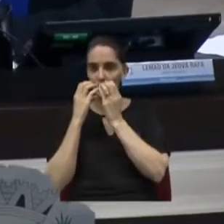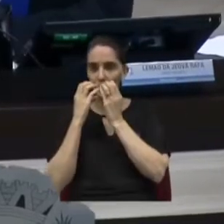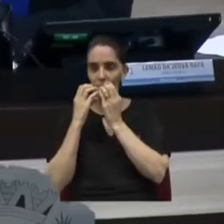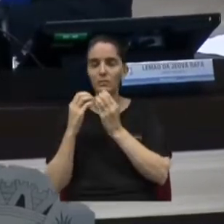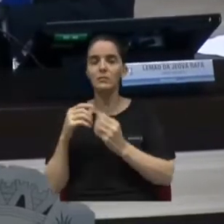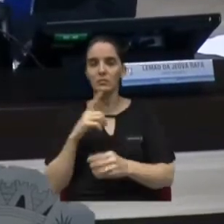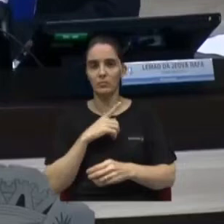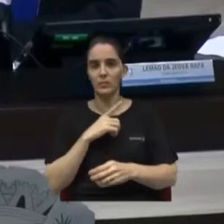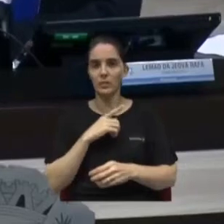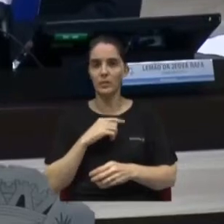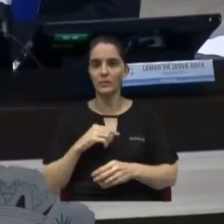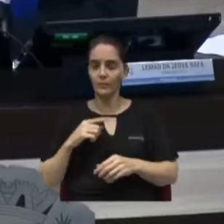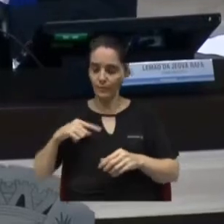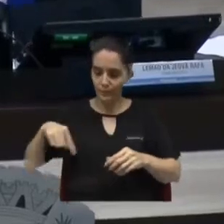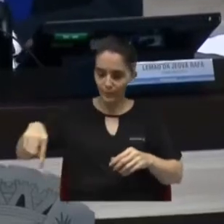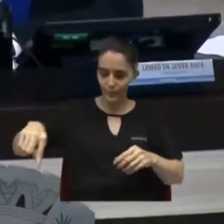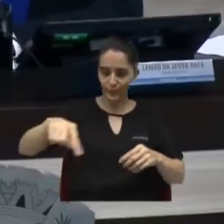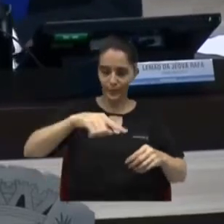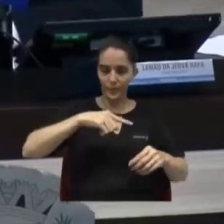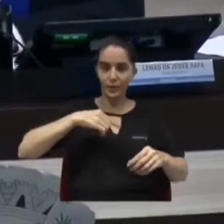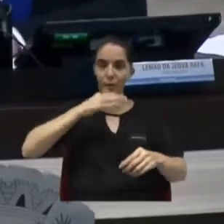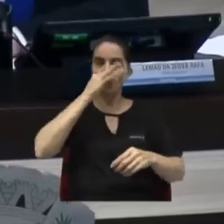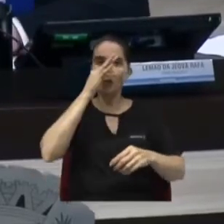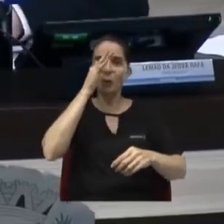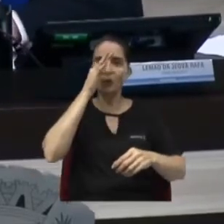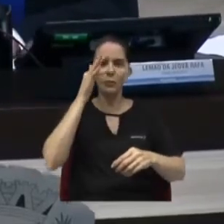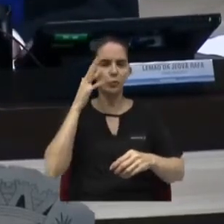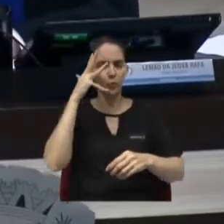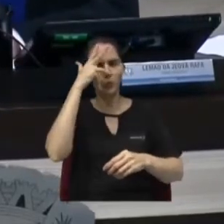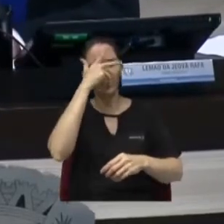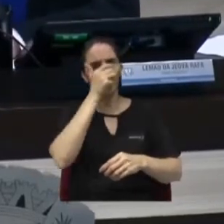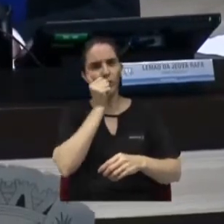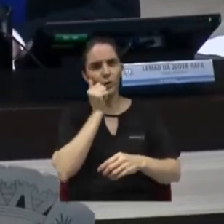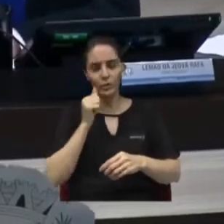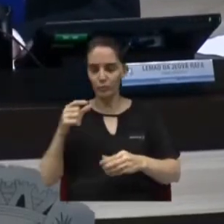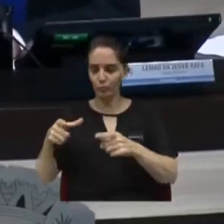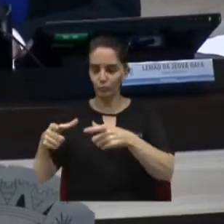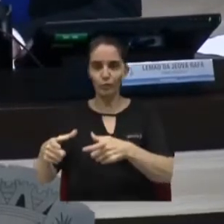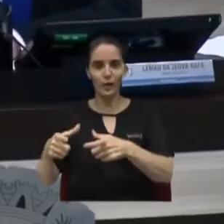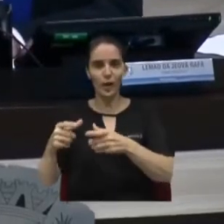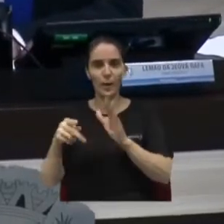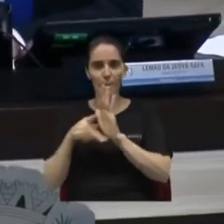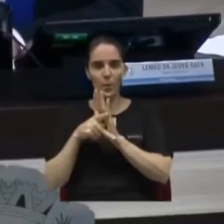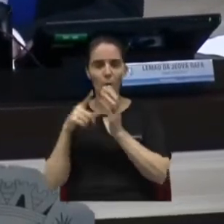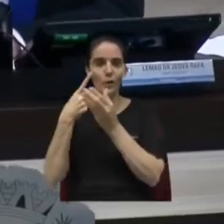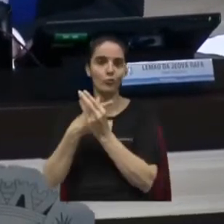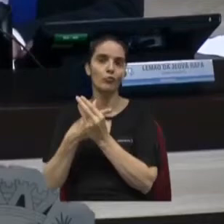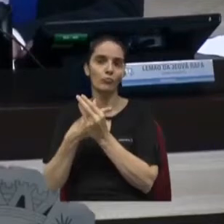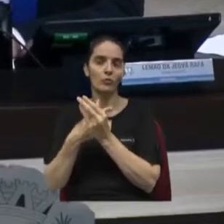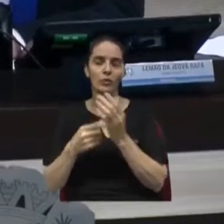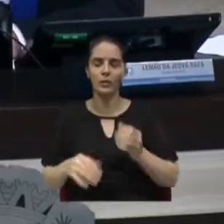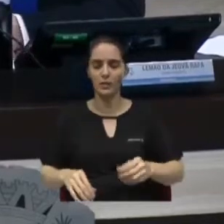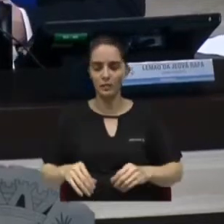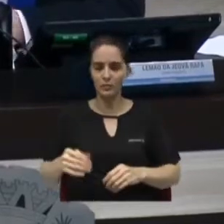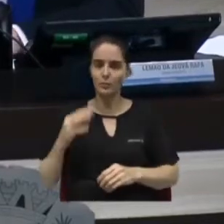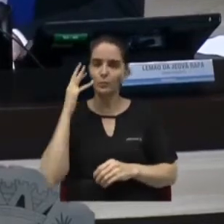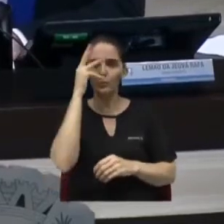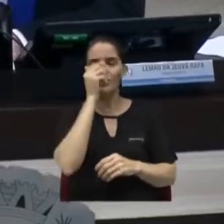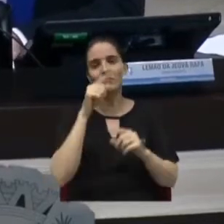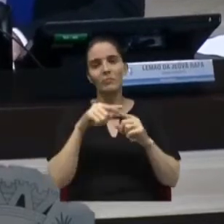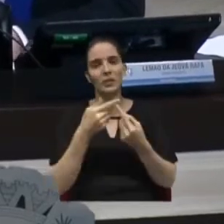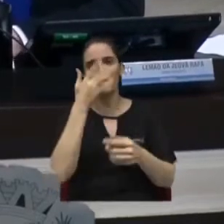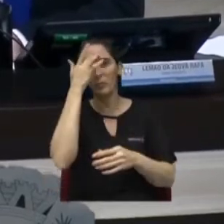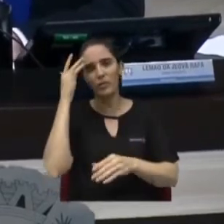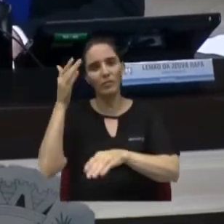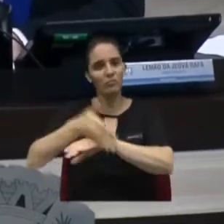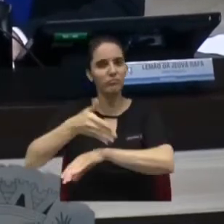um jardim em volta, muito bonito, um carrinho de cachorro quente, e é uma praça bonita, mas infelizmente não tem gente.